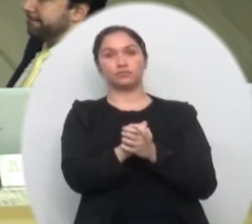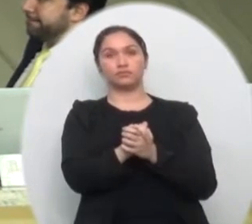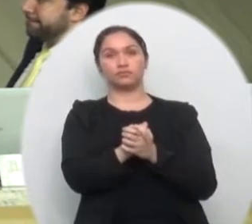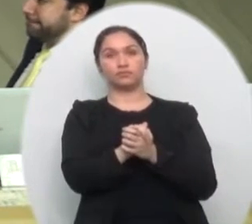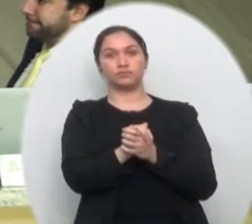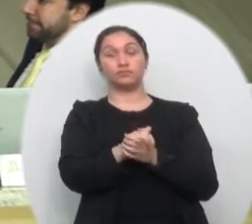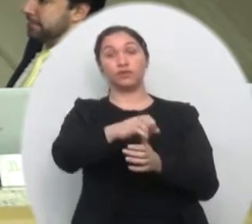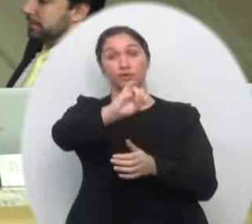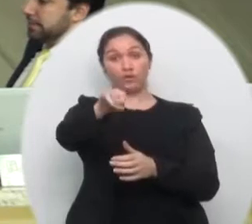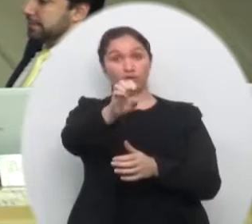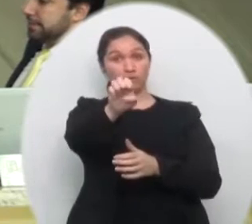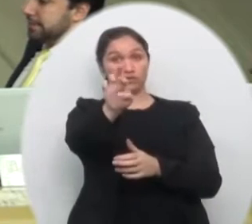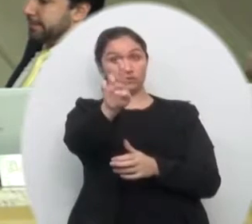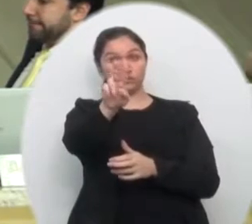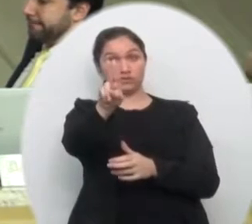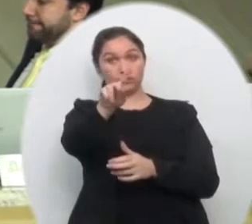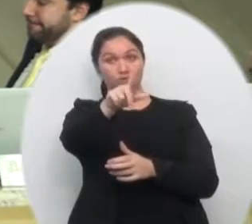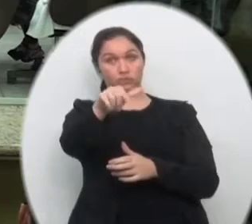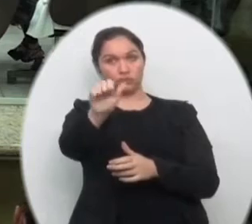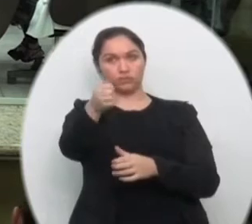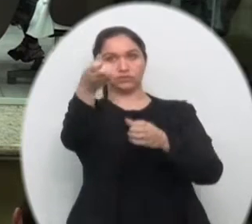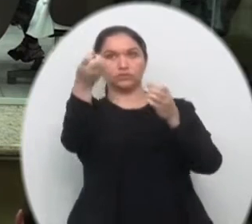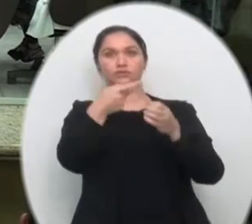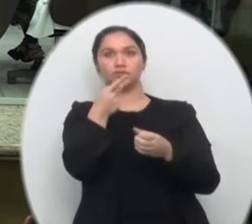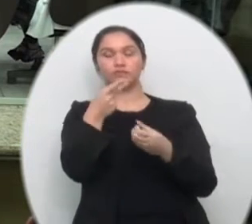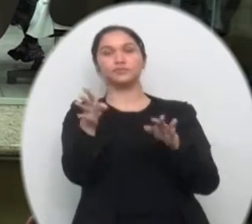senhora Jerusa, que ela vai conduzir.